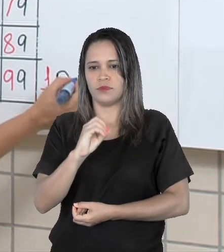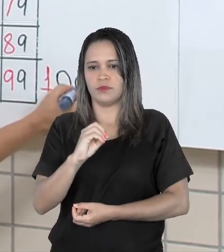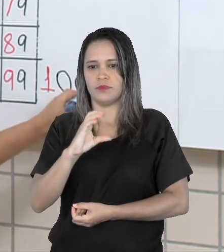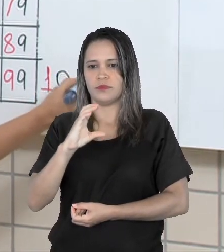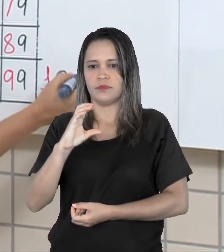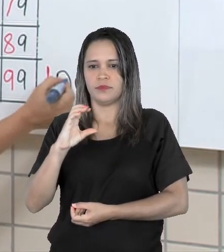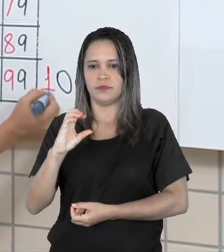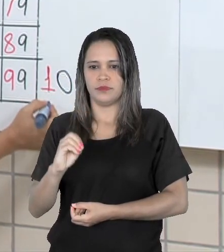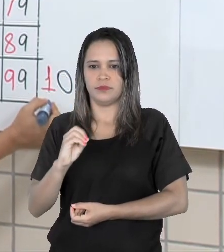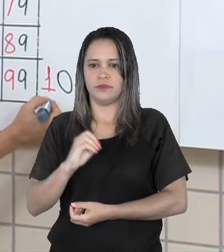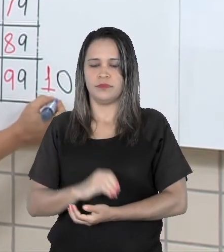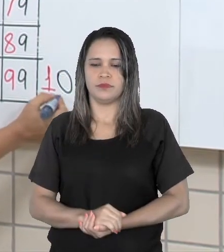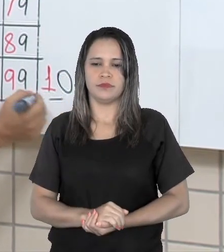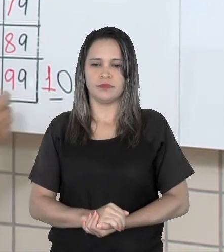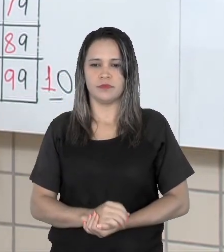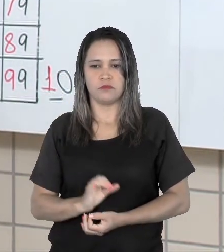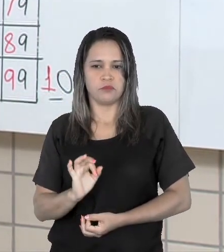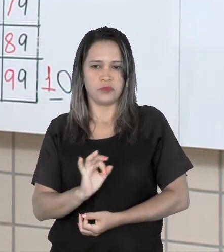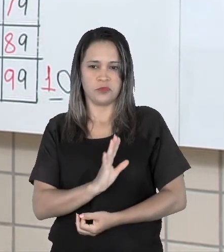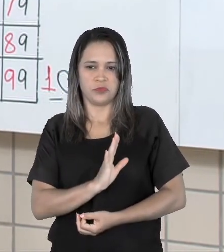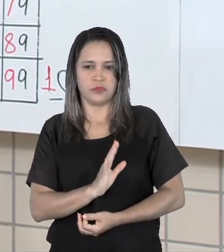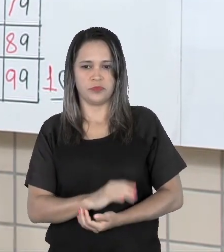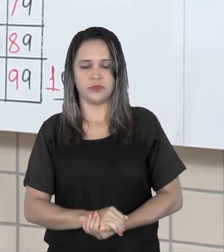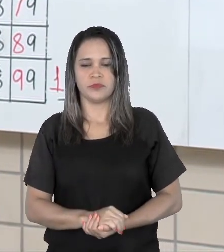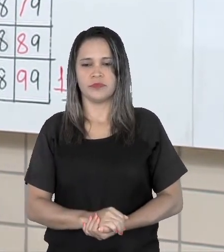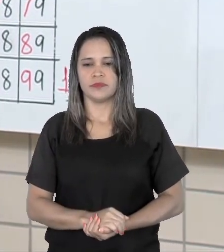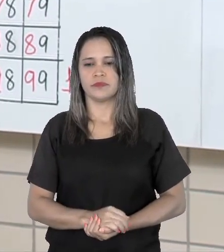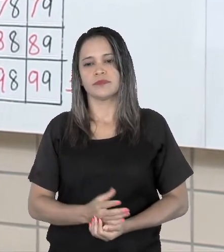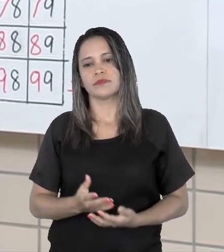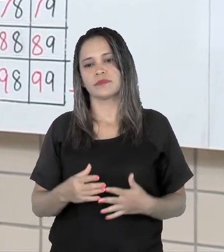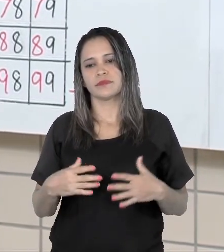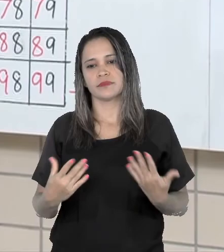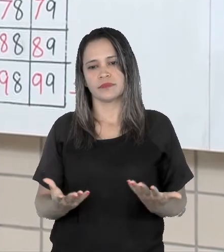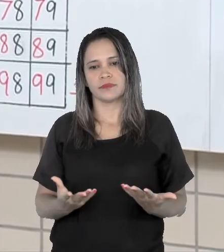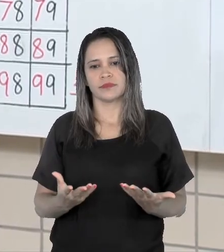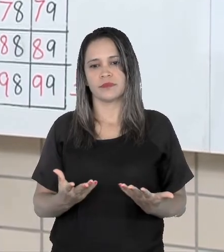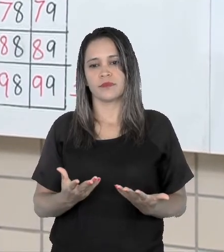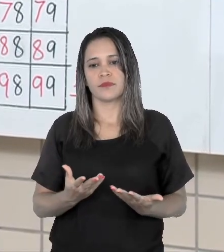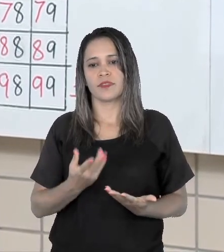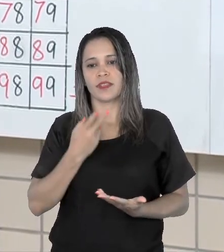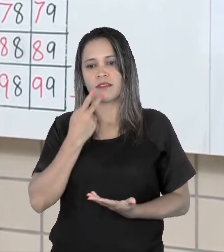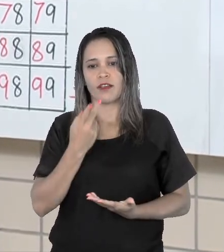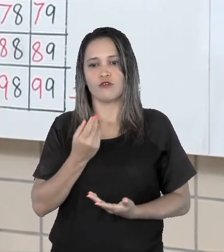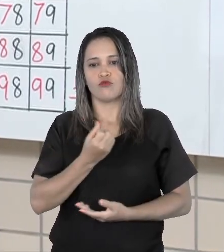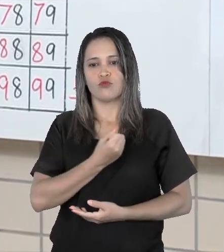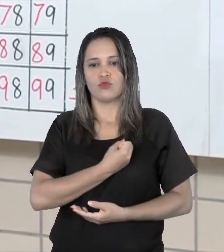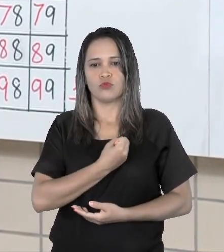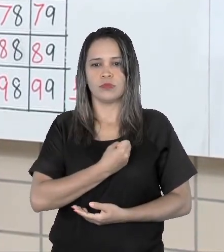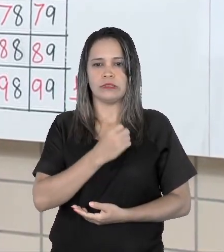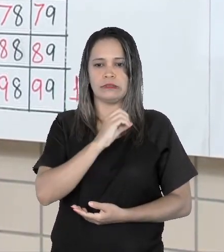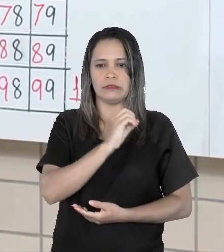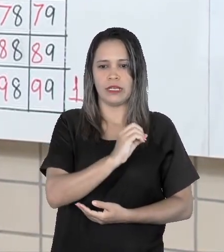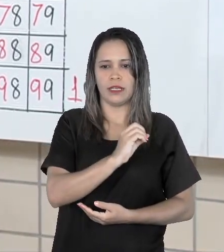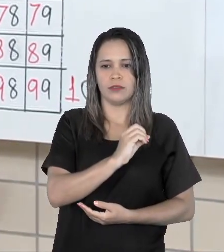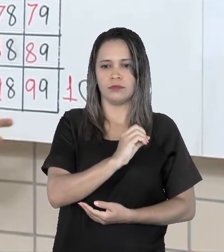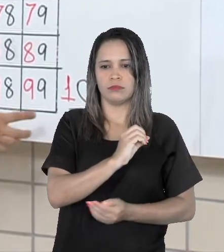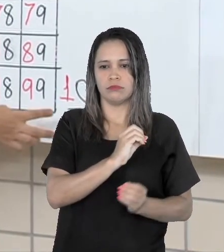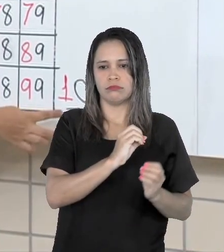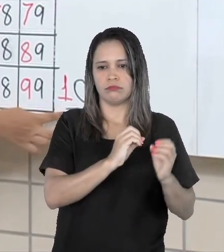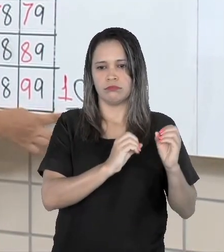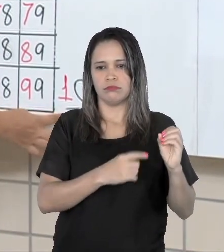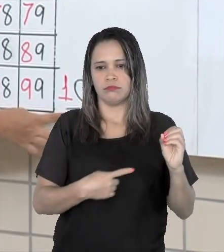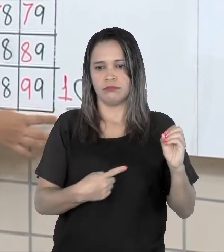2, 0. Pronto. Então, contamos os números de 0